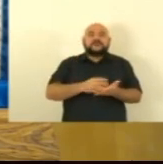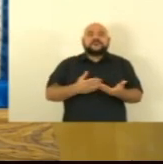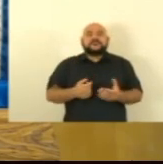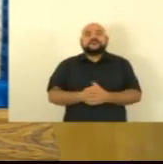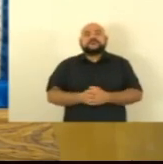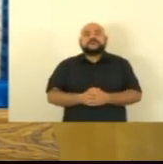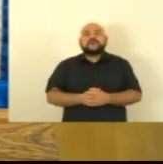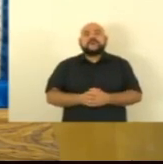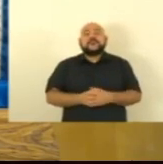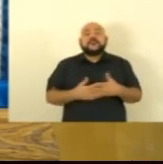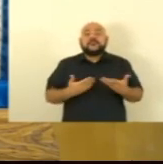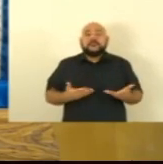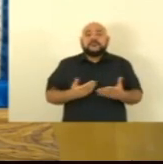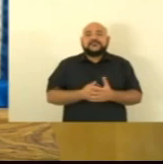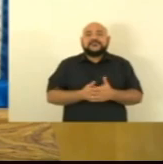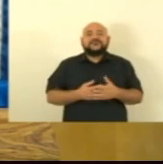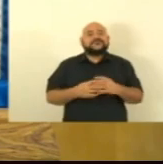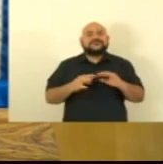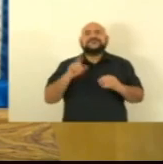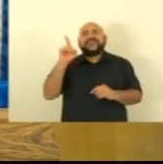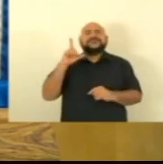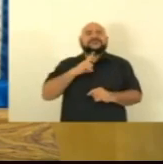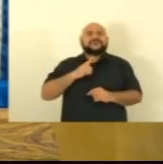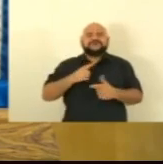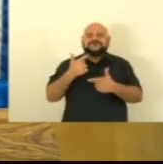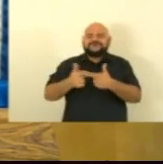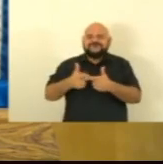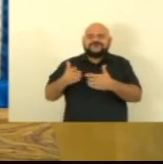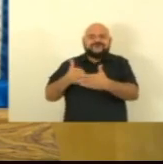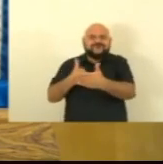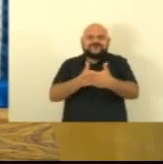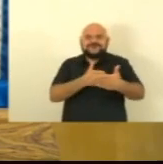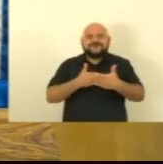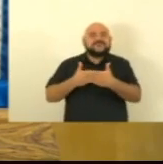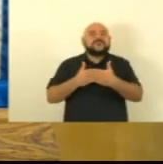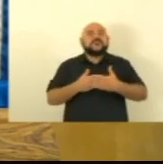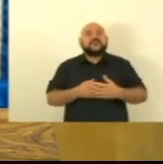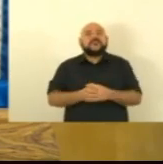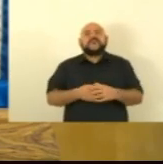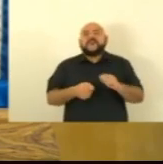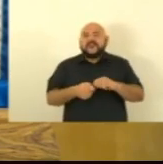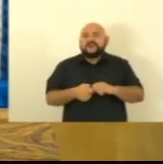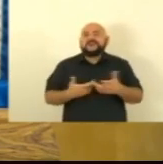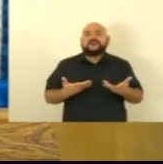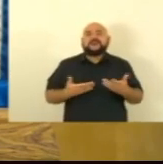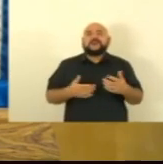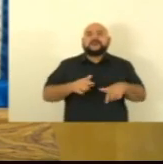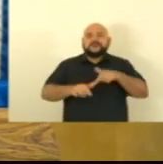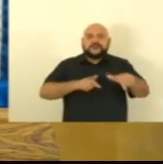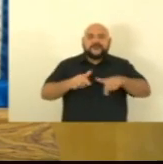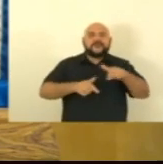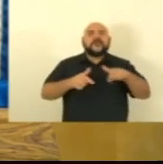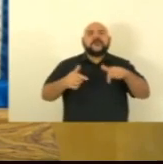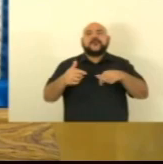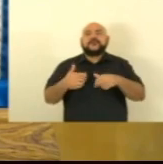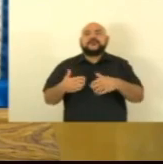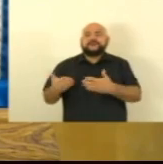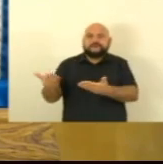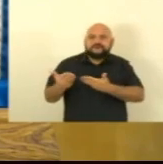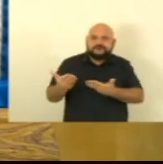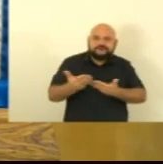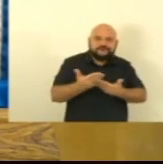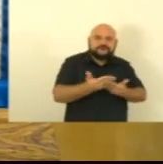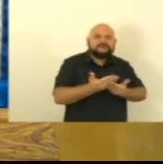feito, dentro das suas limitações, um extraordinário trabalho de acolhimento, de atenção às pessoas que chegam